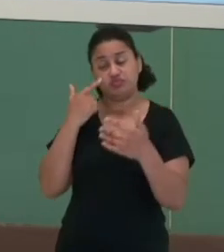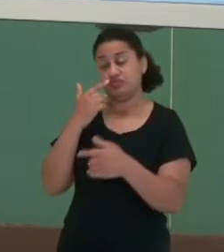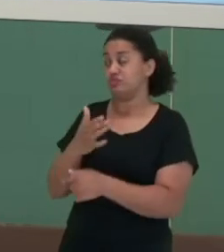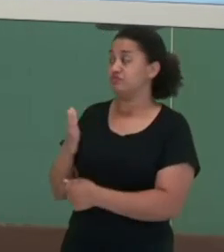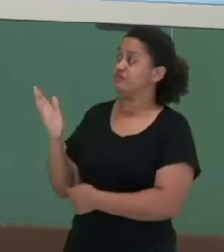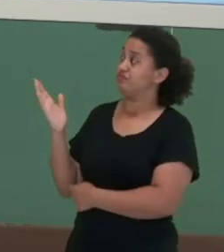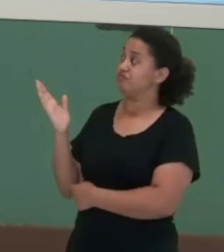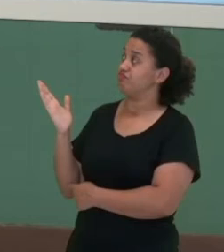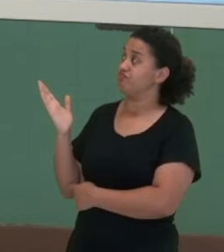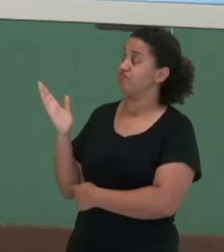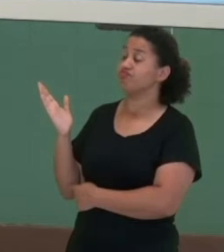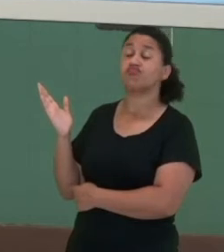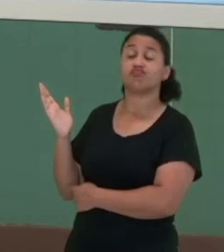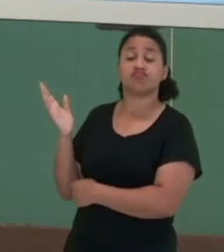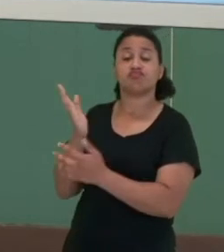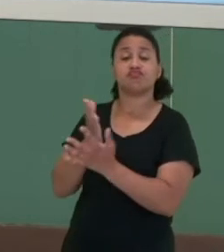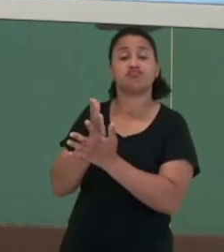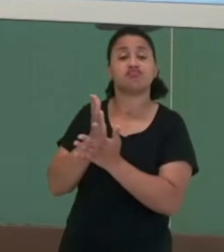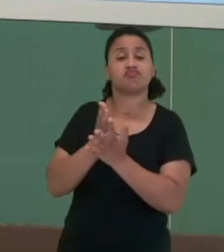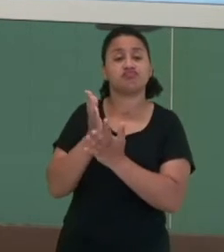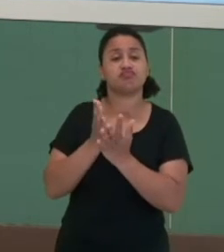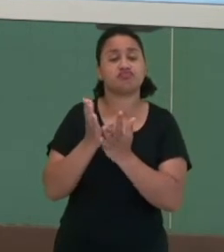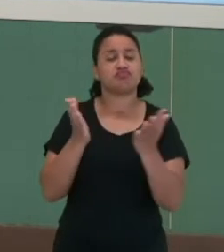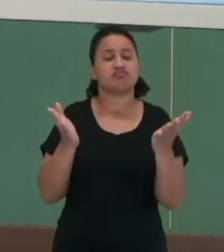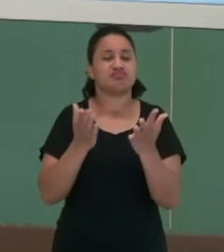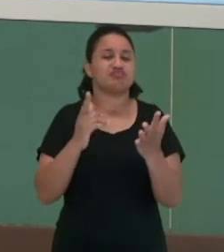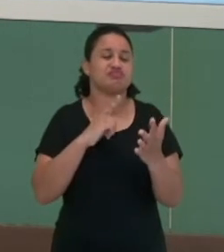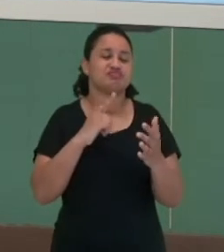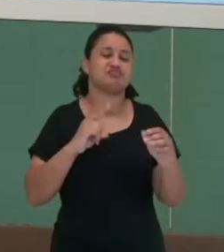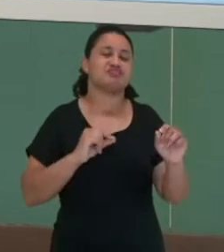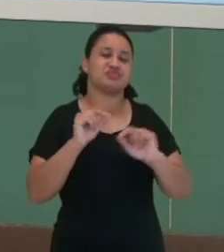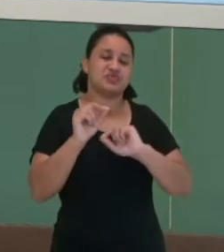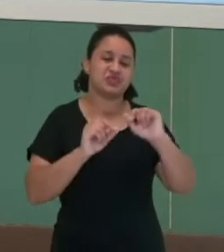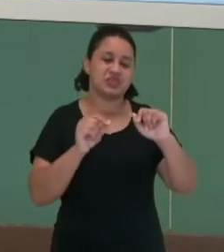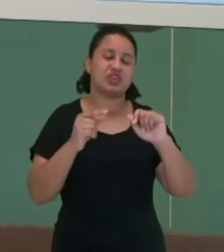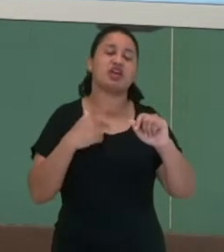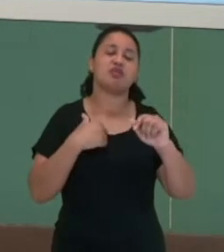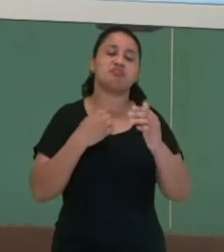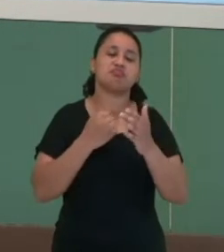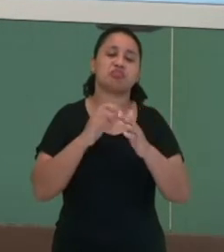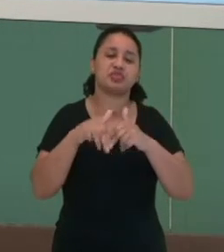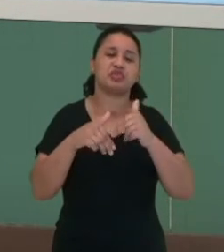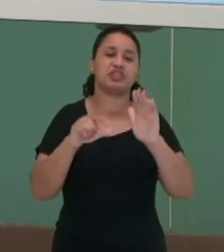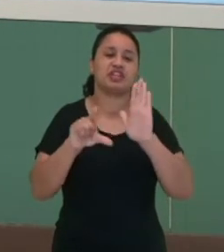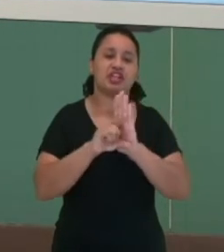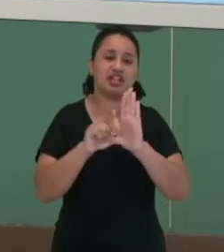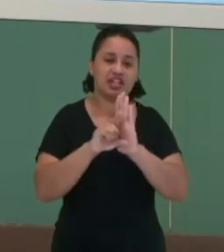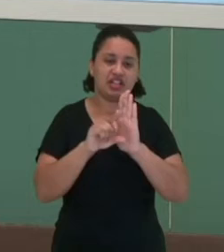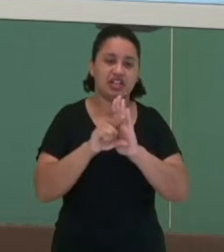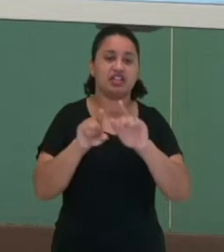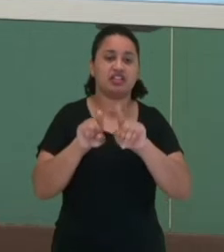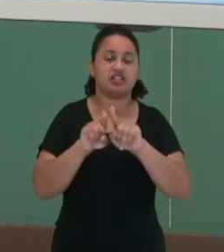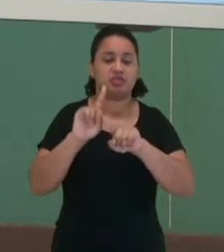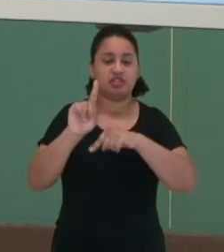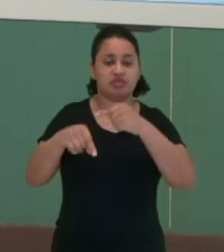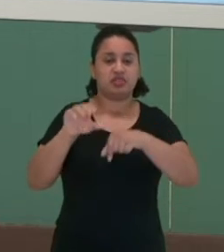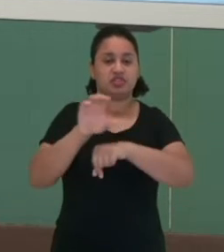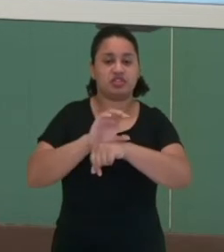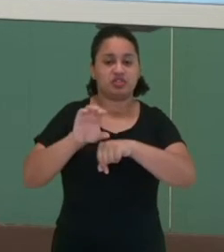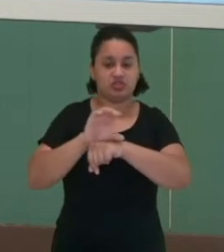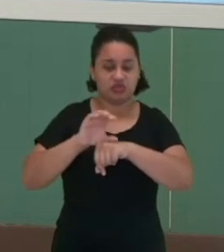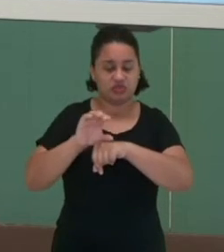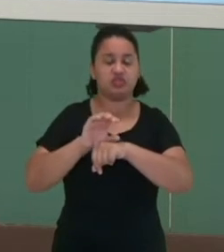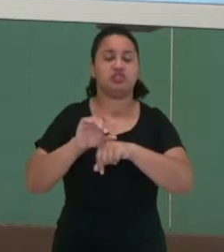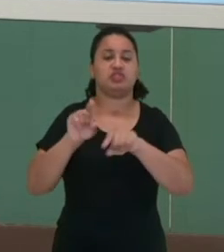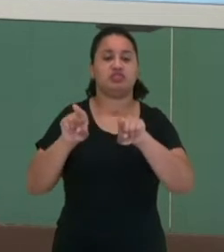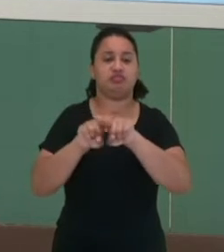ramos que foram atualizados exatamente pela lei e depois pela Constituição Federal. Os princípios